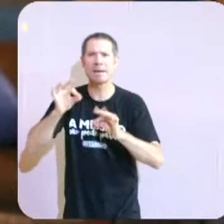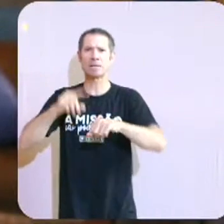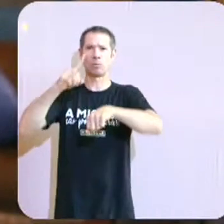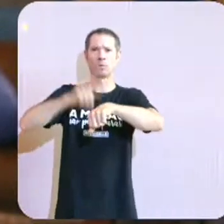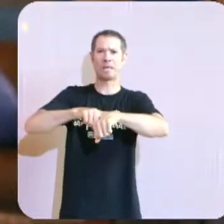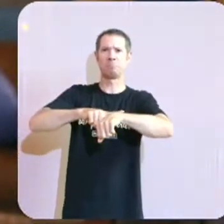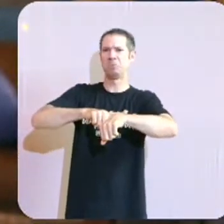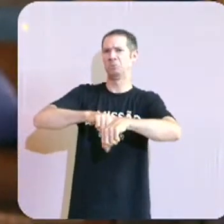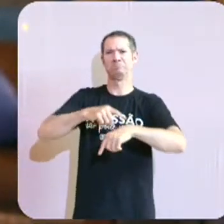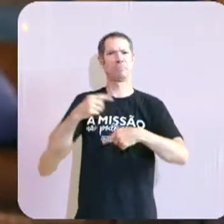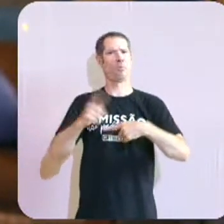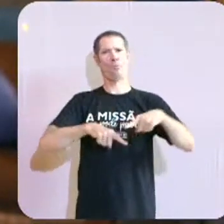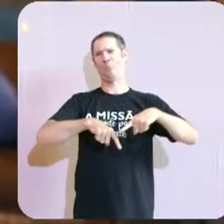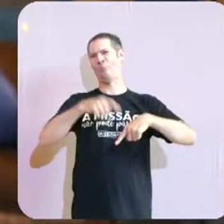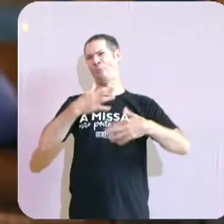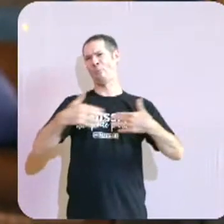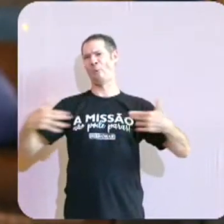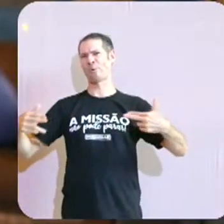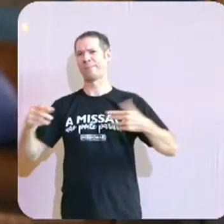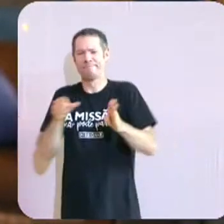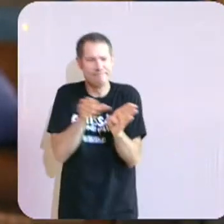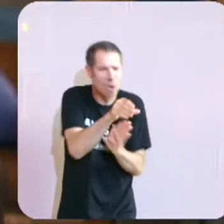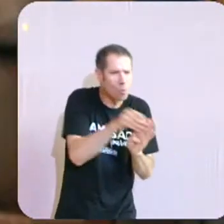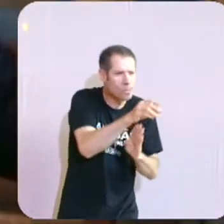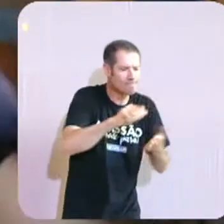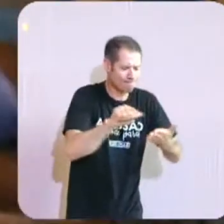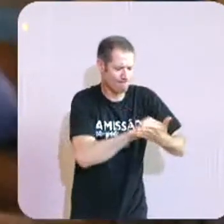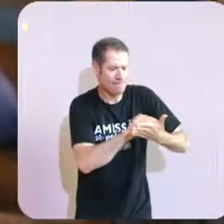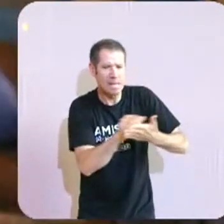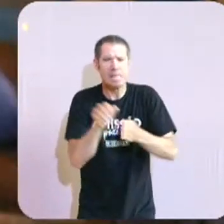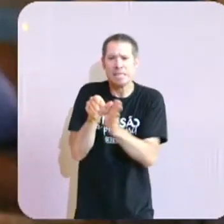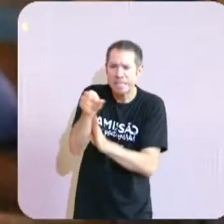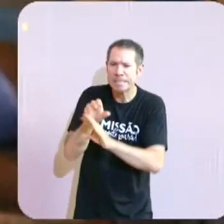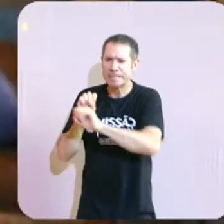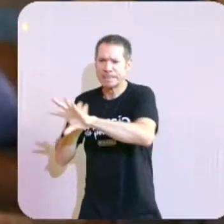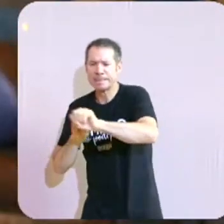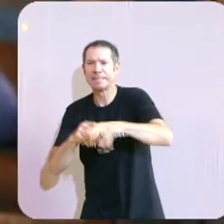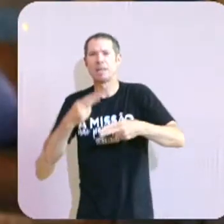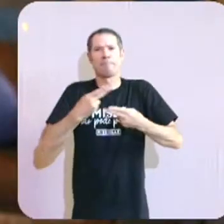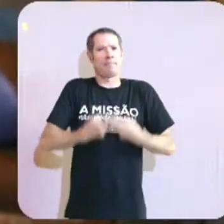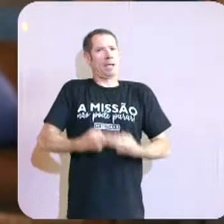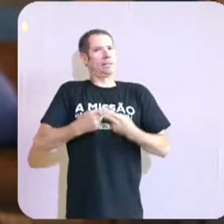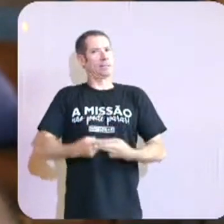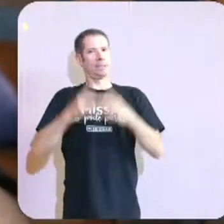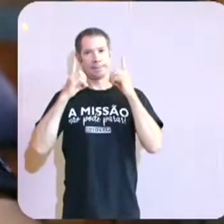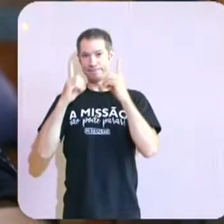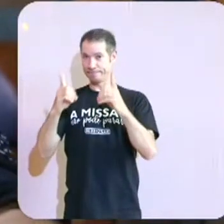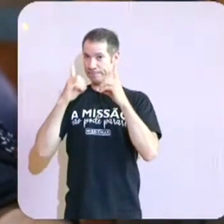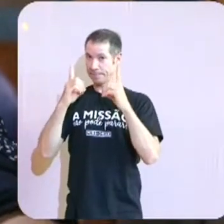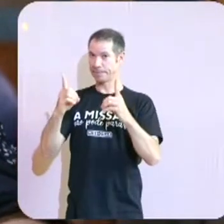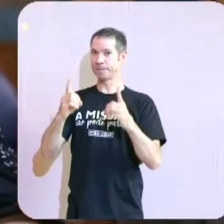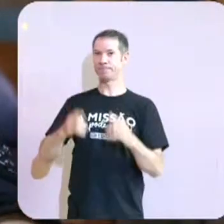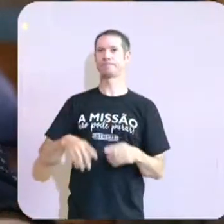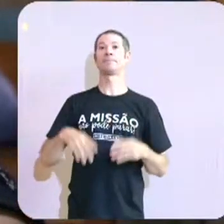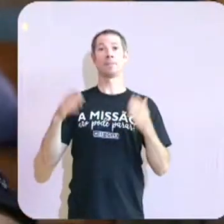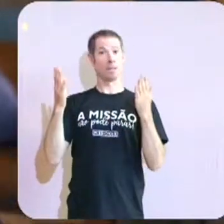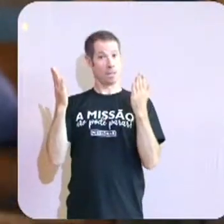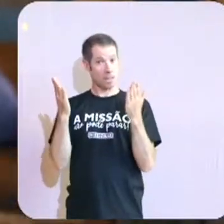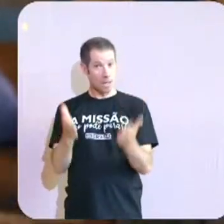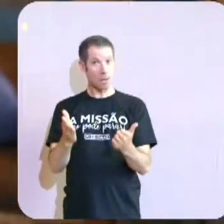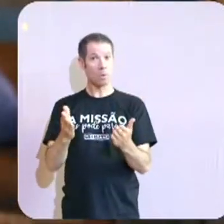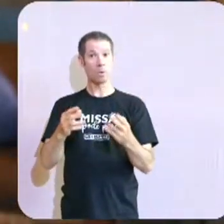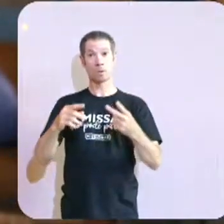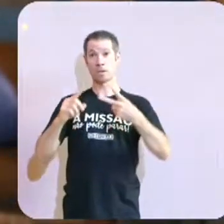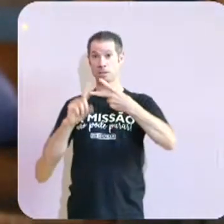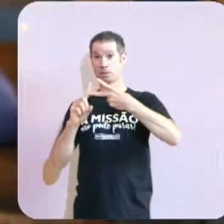fora de tempo. Repreenda, corrija, exorte com toda a paciência e doutrina. Agora, a segunda palavra eu já tinha